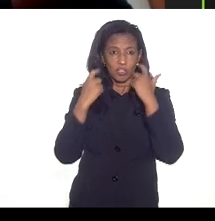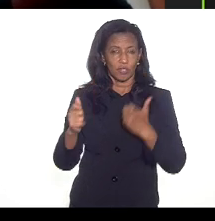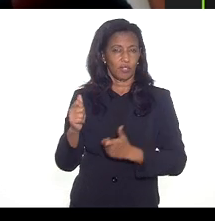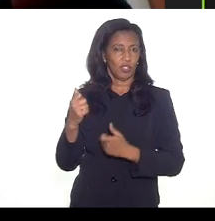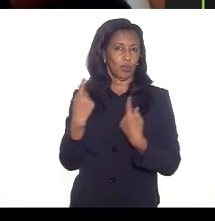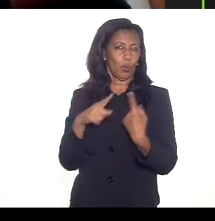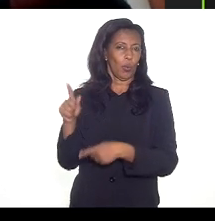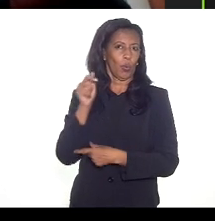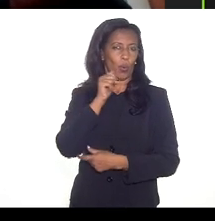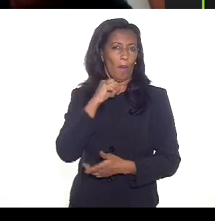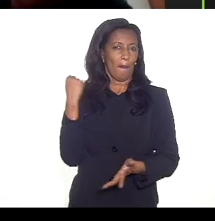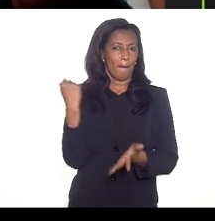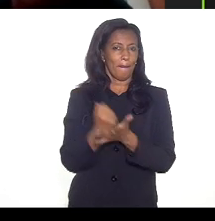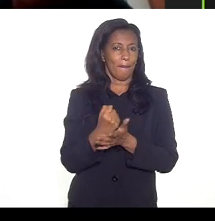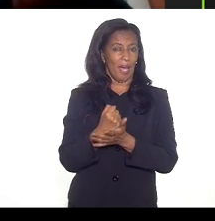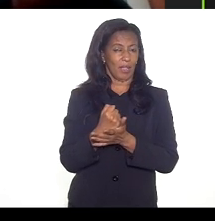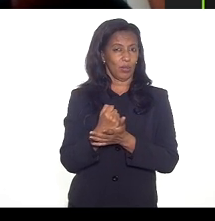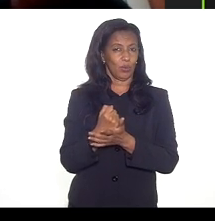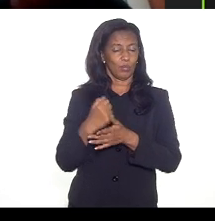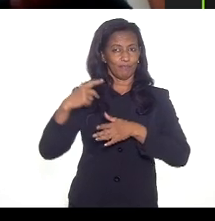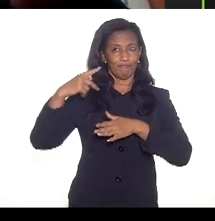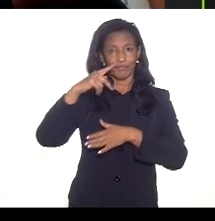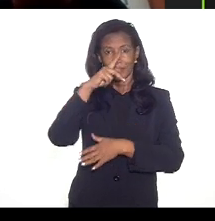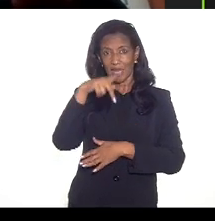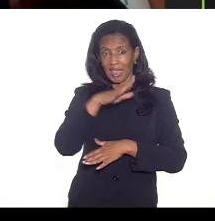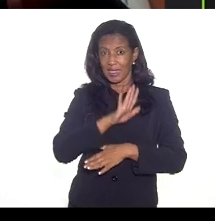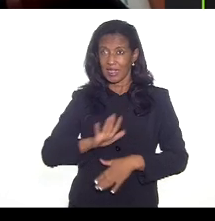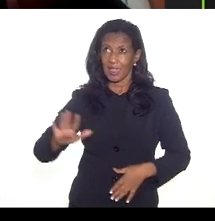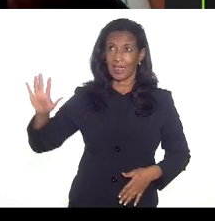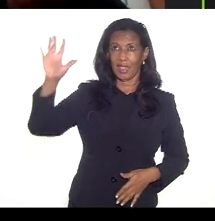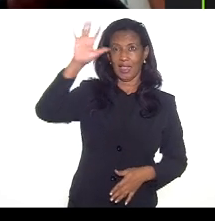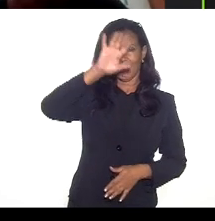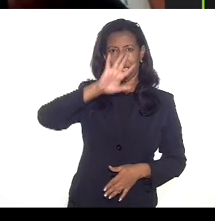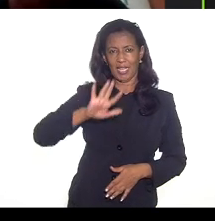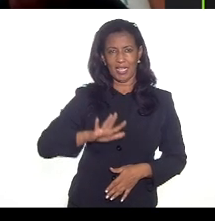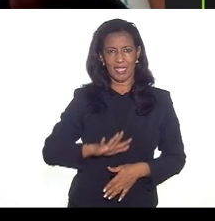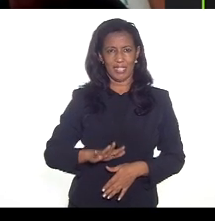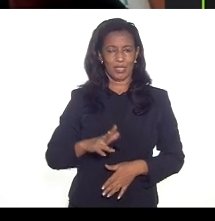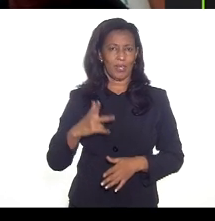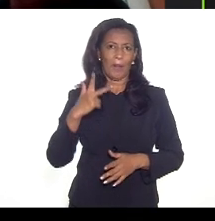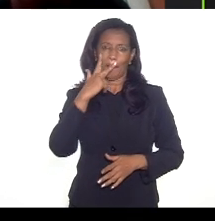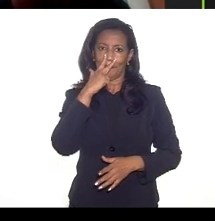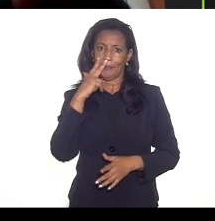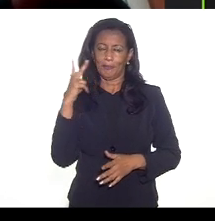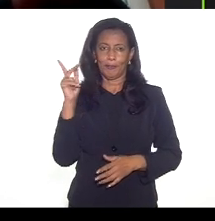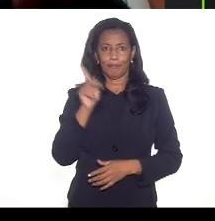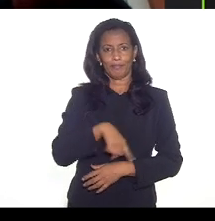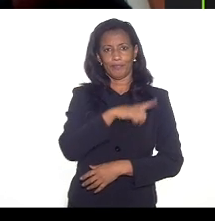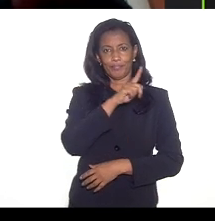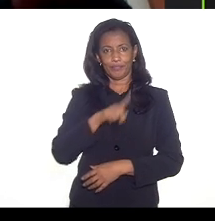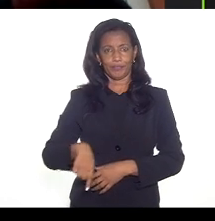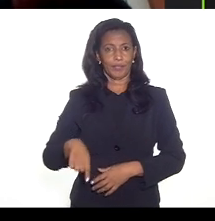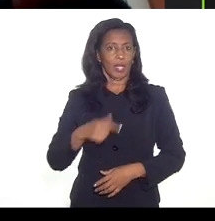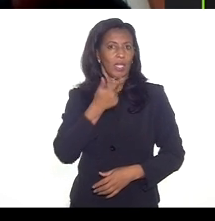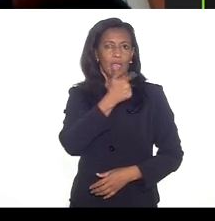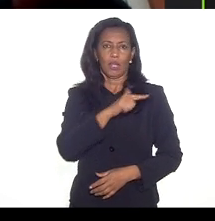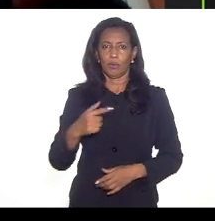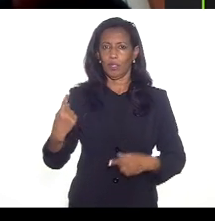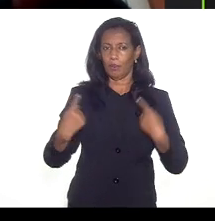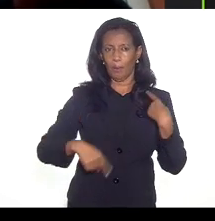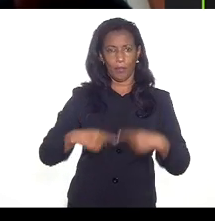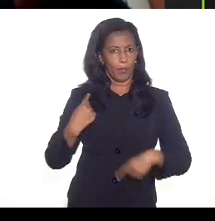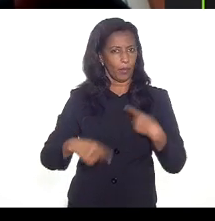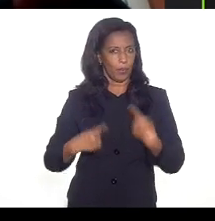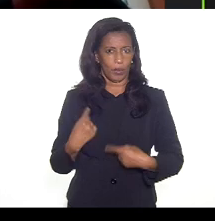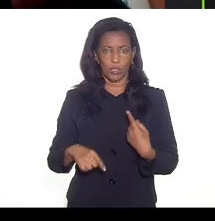um Pacto Nacional de Enfrentamento à Violência que foi totalmente interrompido. Nós não temos mais as políticas